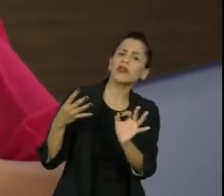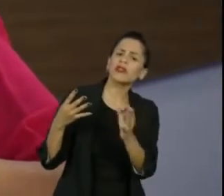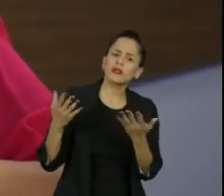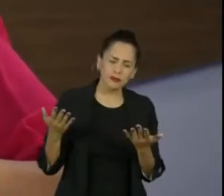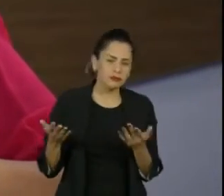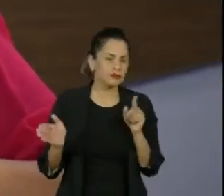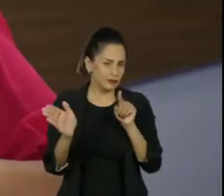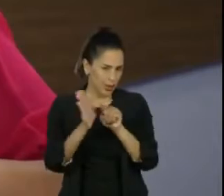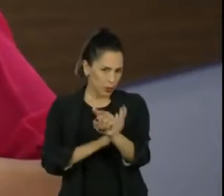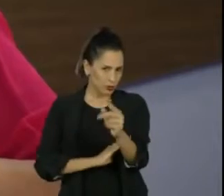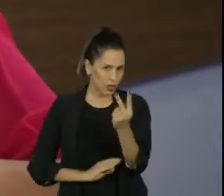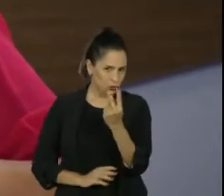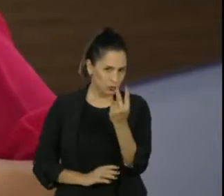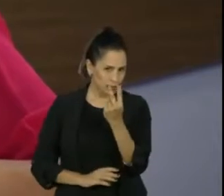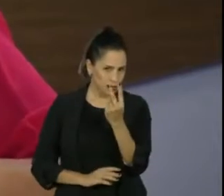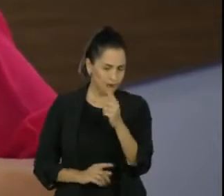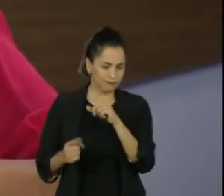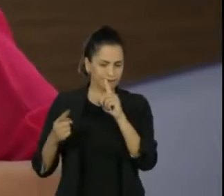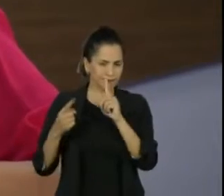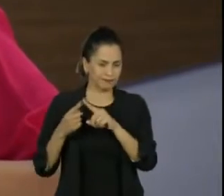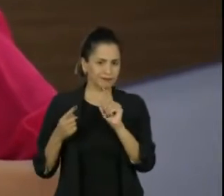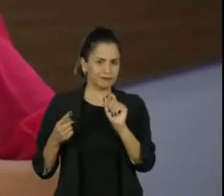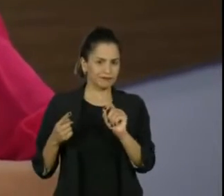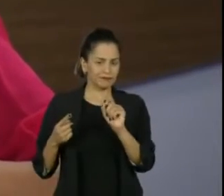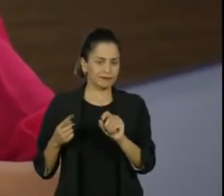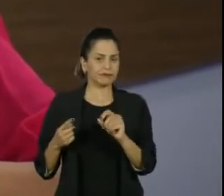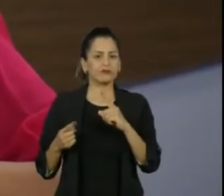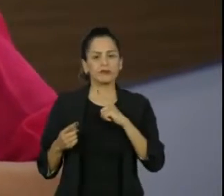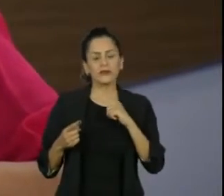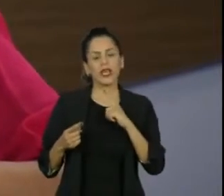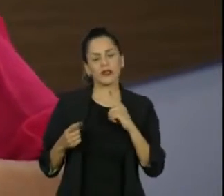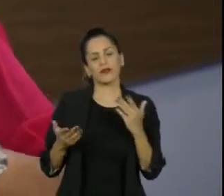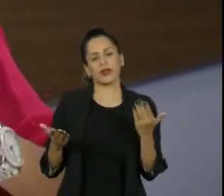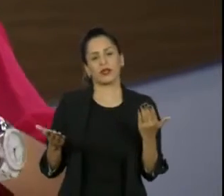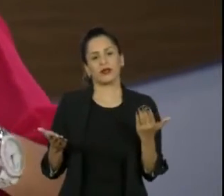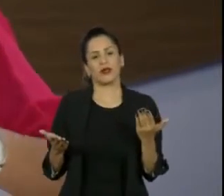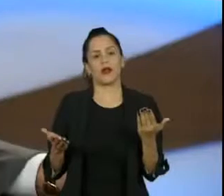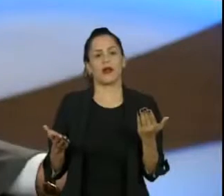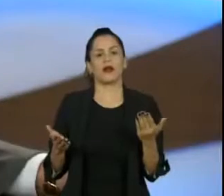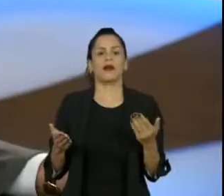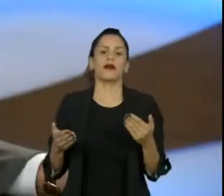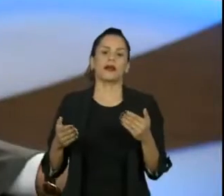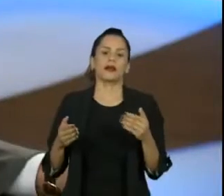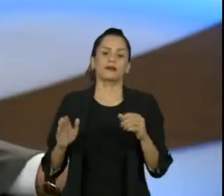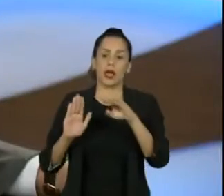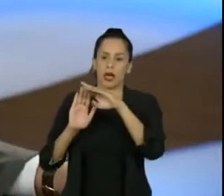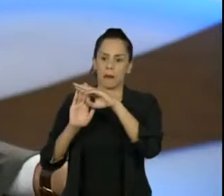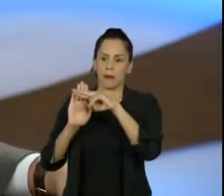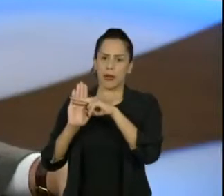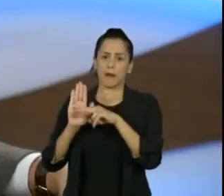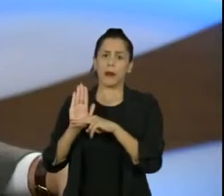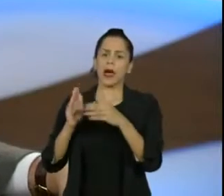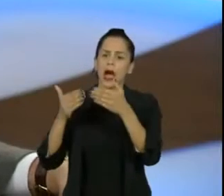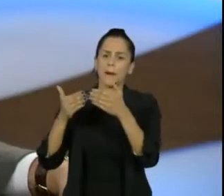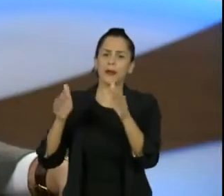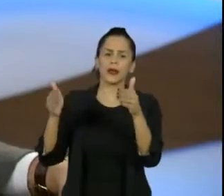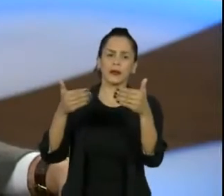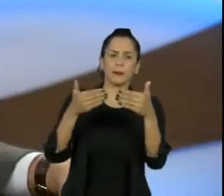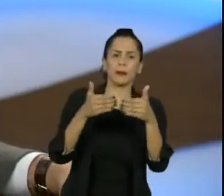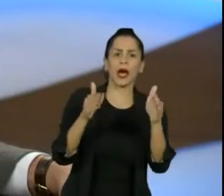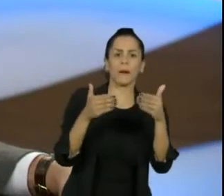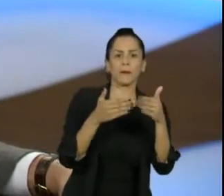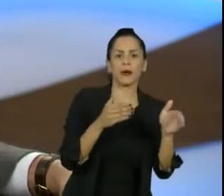em relação a isso. O primeiro é que quando houve a reabertura, né, um dos segundos passos foi